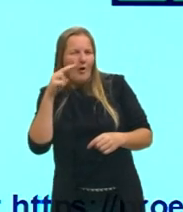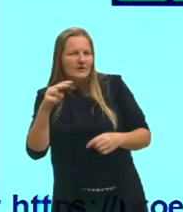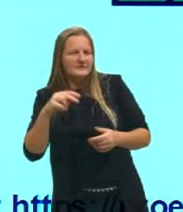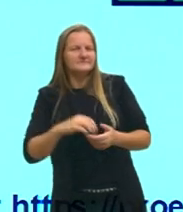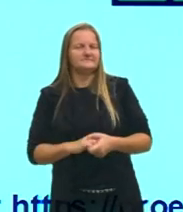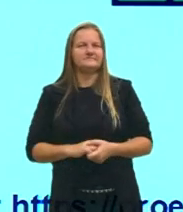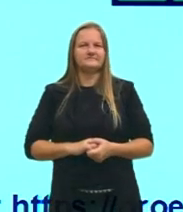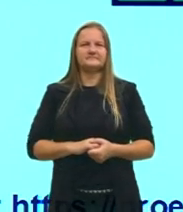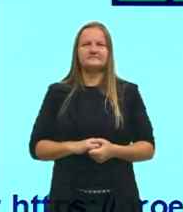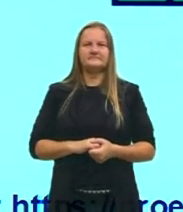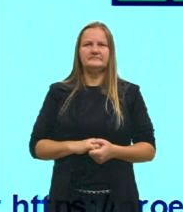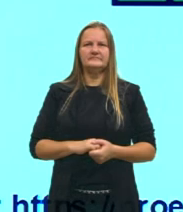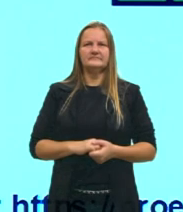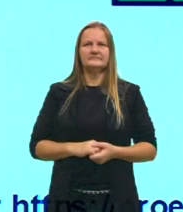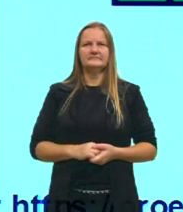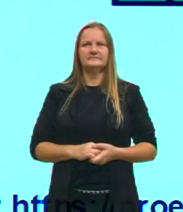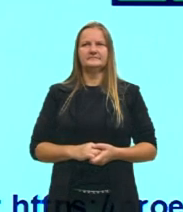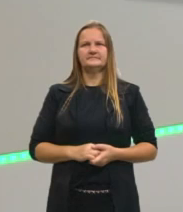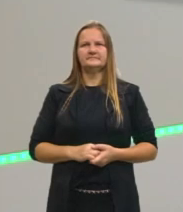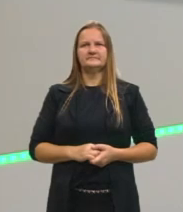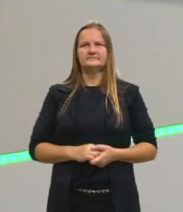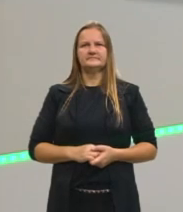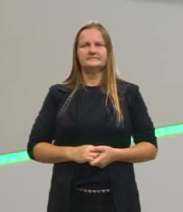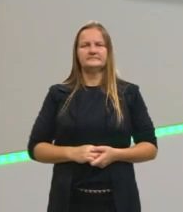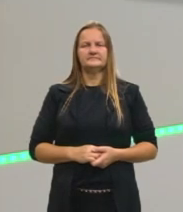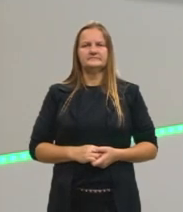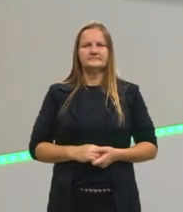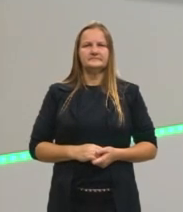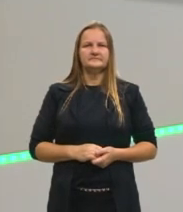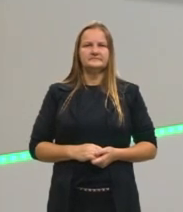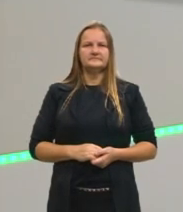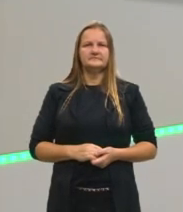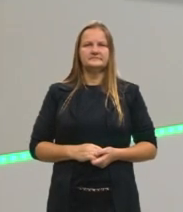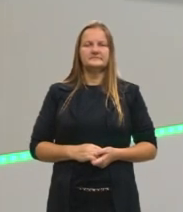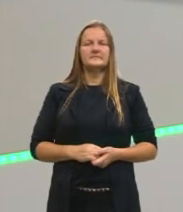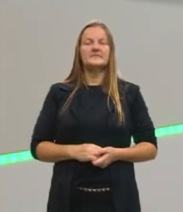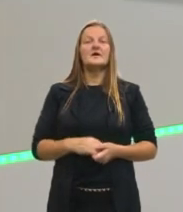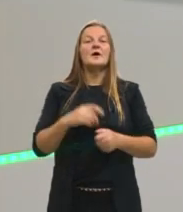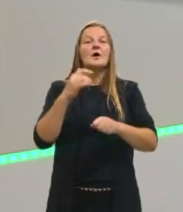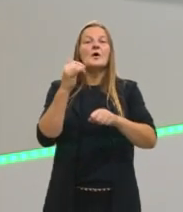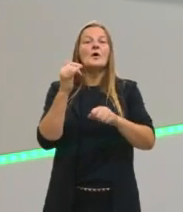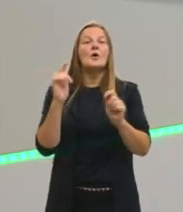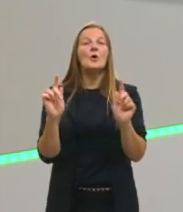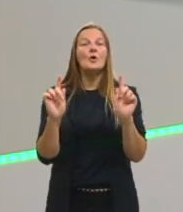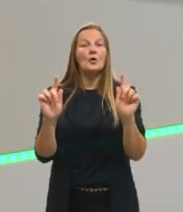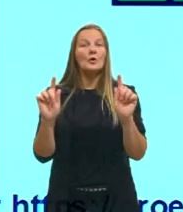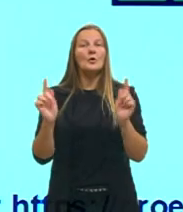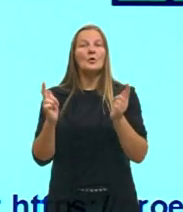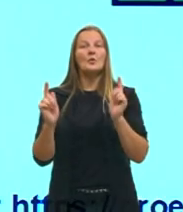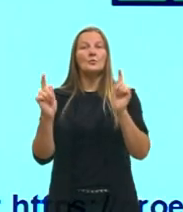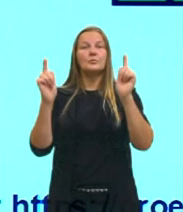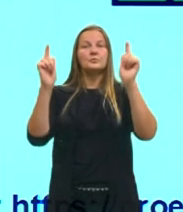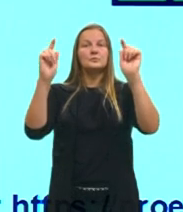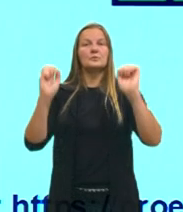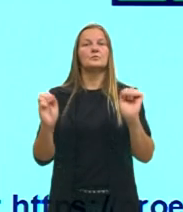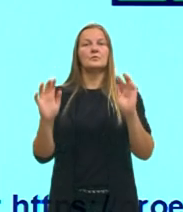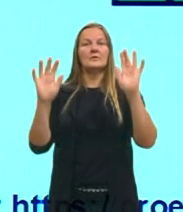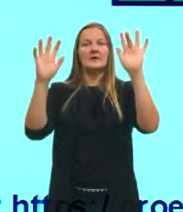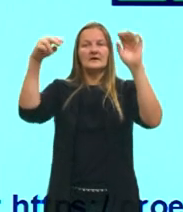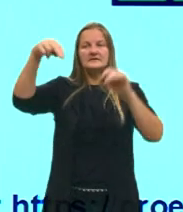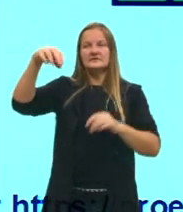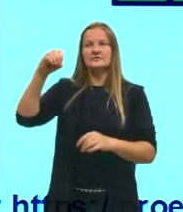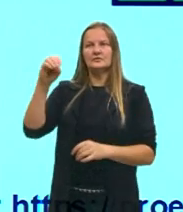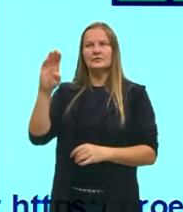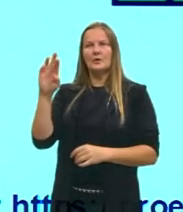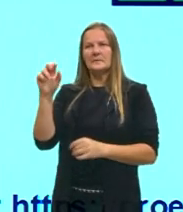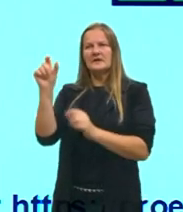sabe que ela não existe mais certo atualmente não temos o e os gases nobres né que são aquela última coluna que é o que tem a regra